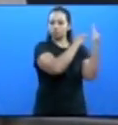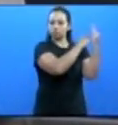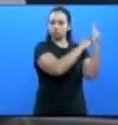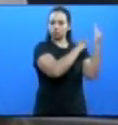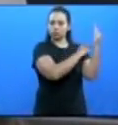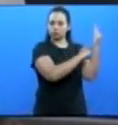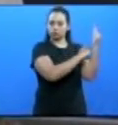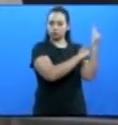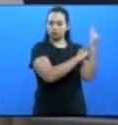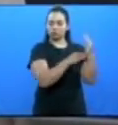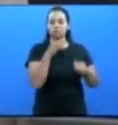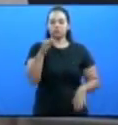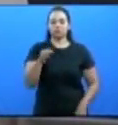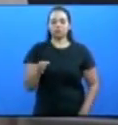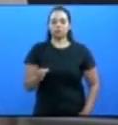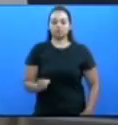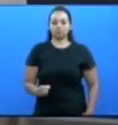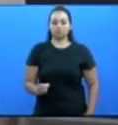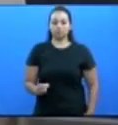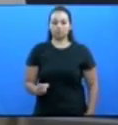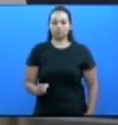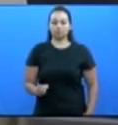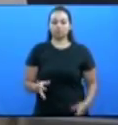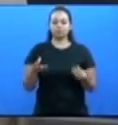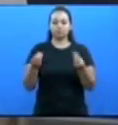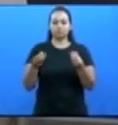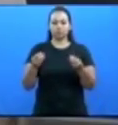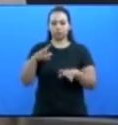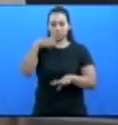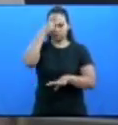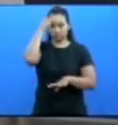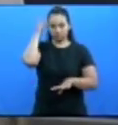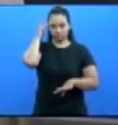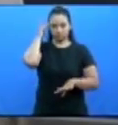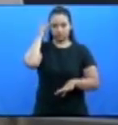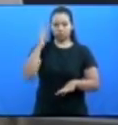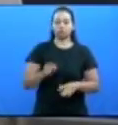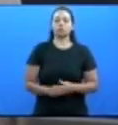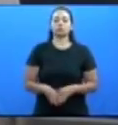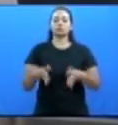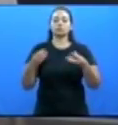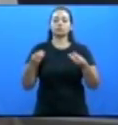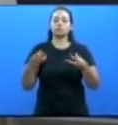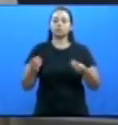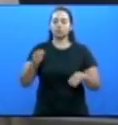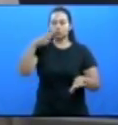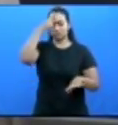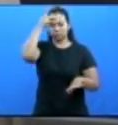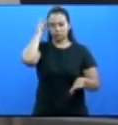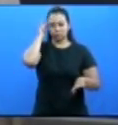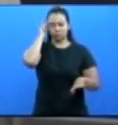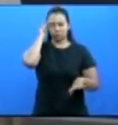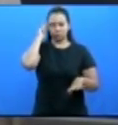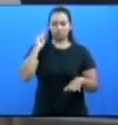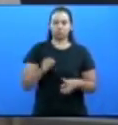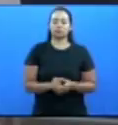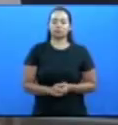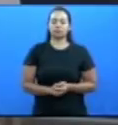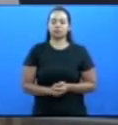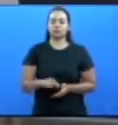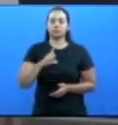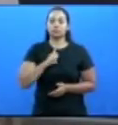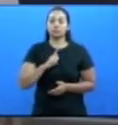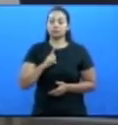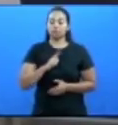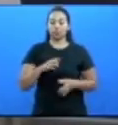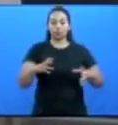município, há um envolvimento de muitas pessoas, porque são várias secretarias, cada secretaria tem as